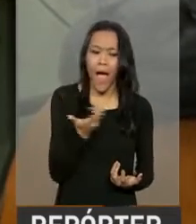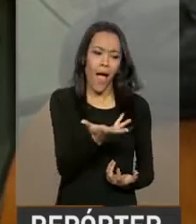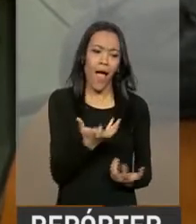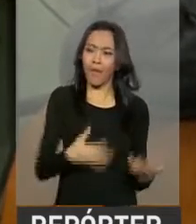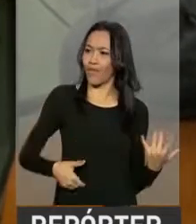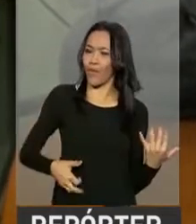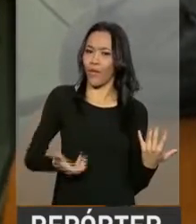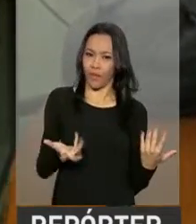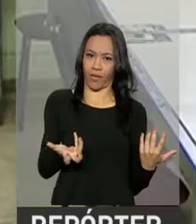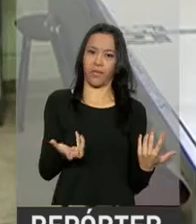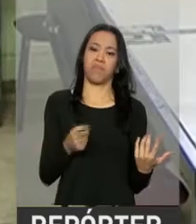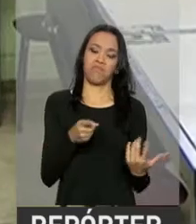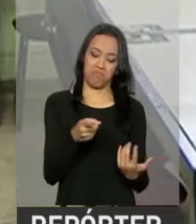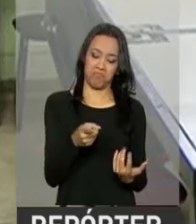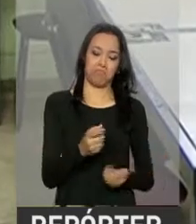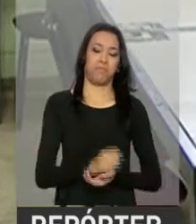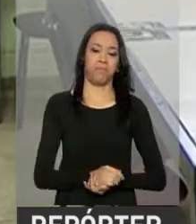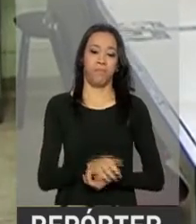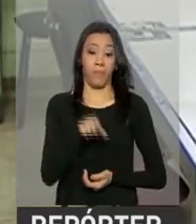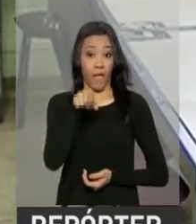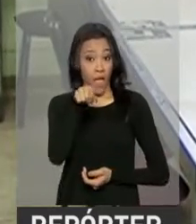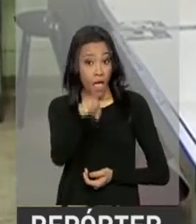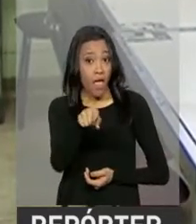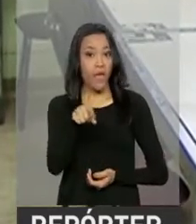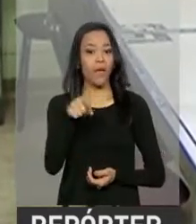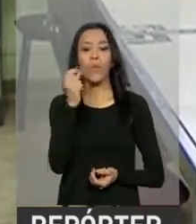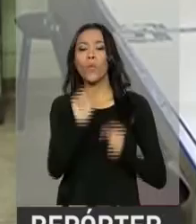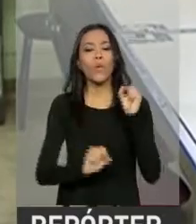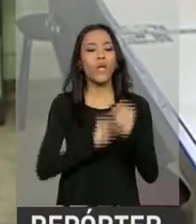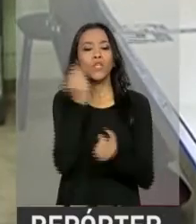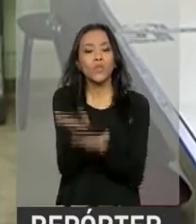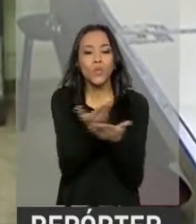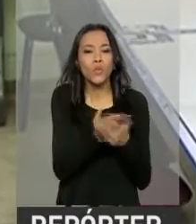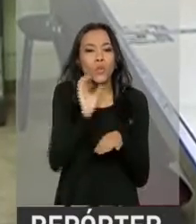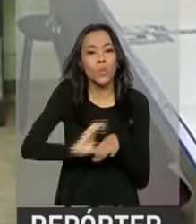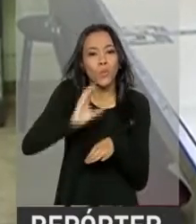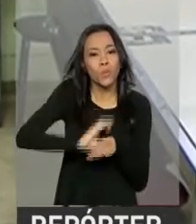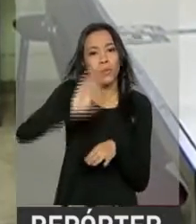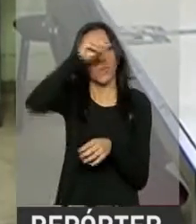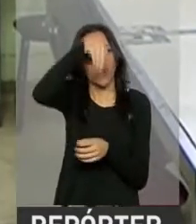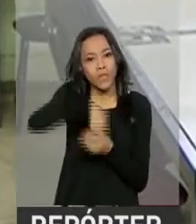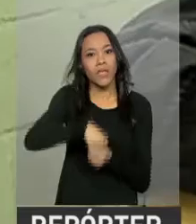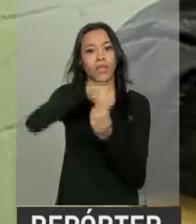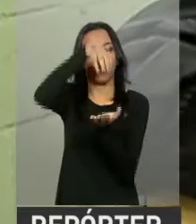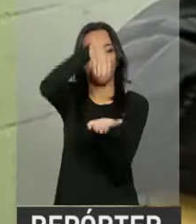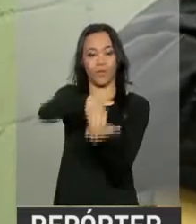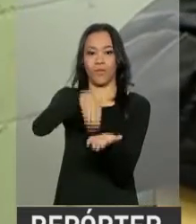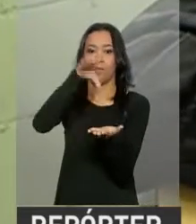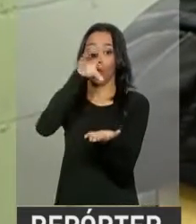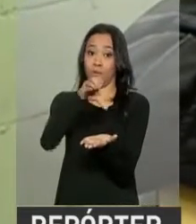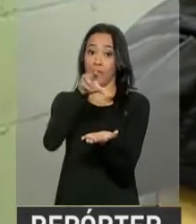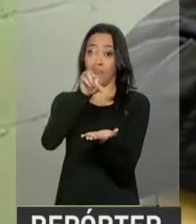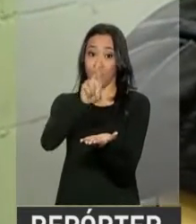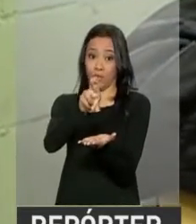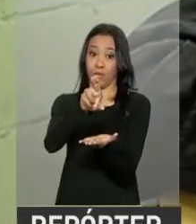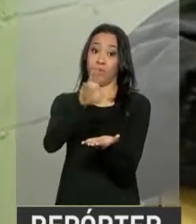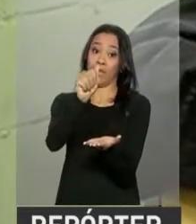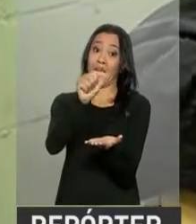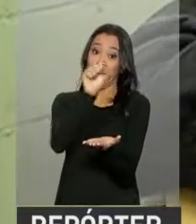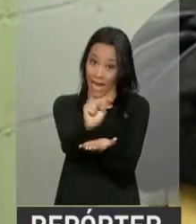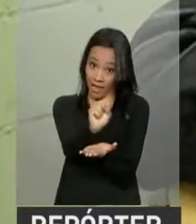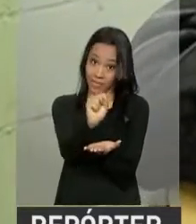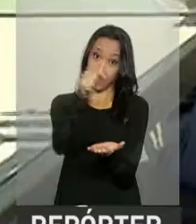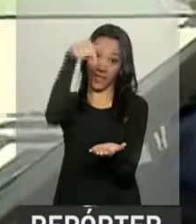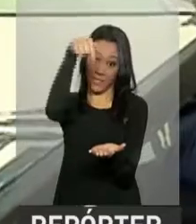violão essa é uma das oficinas que acontecem no centro de referência em assistência social cras